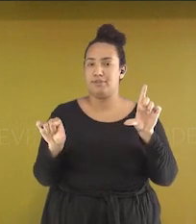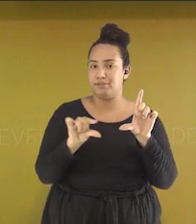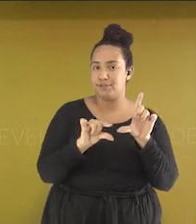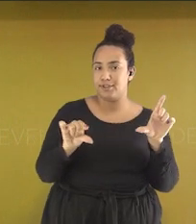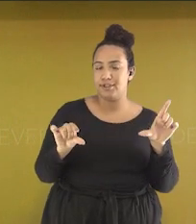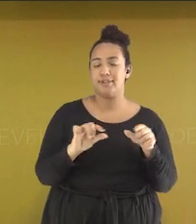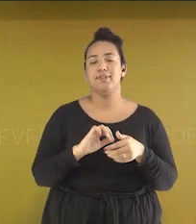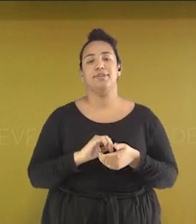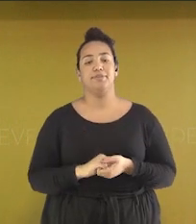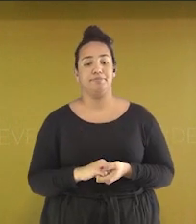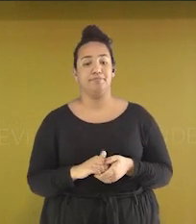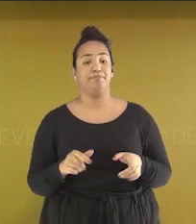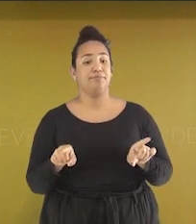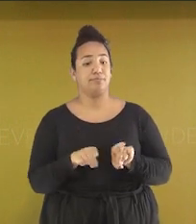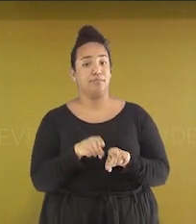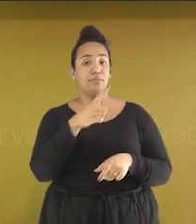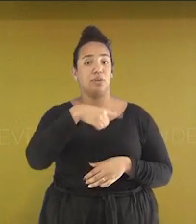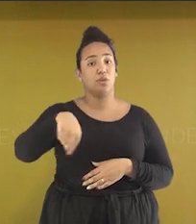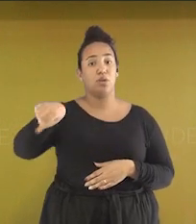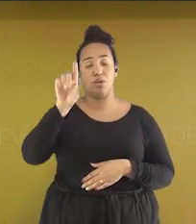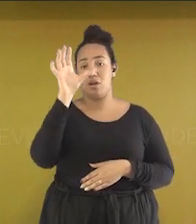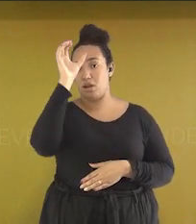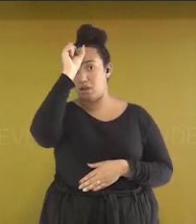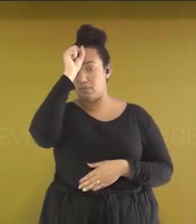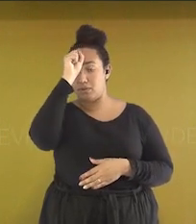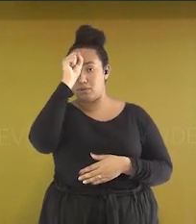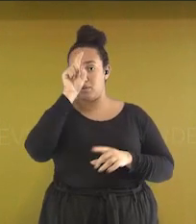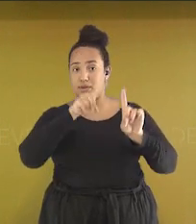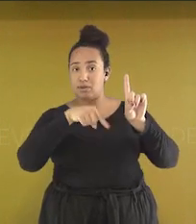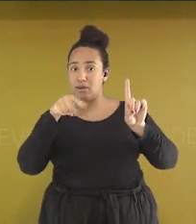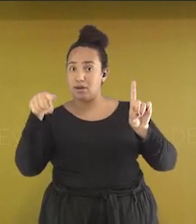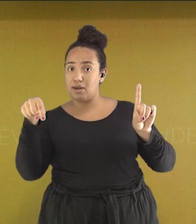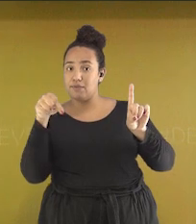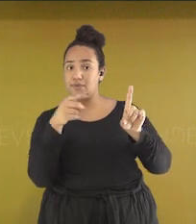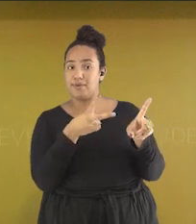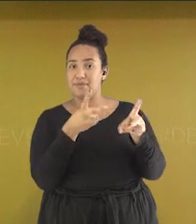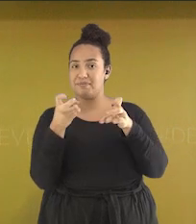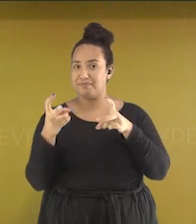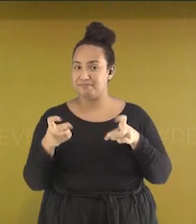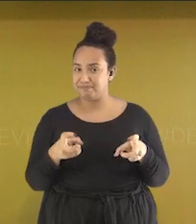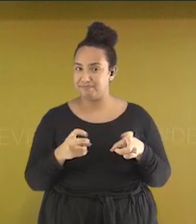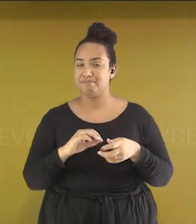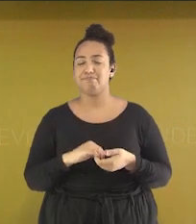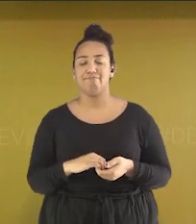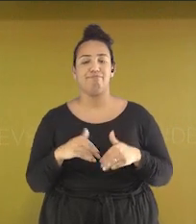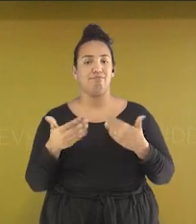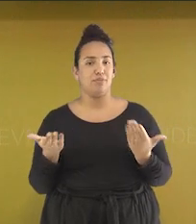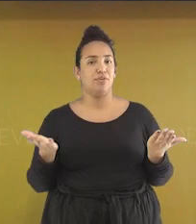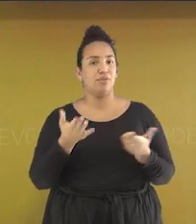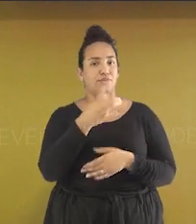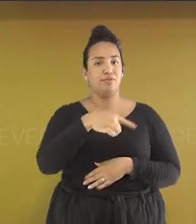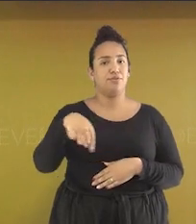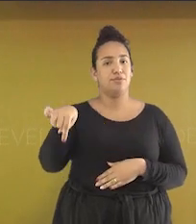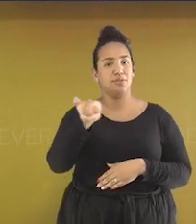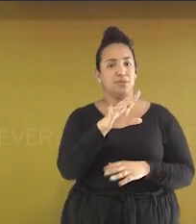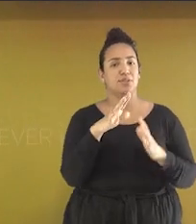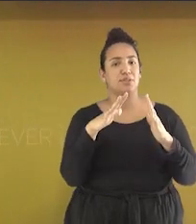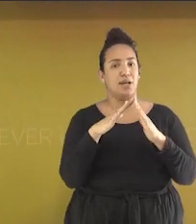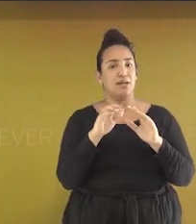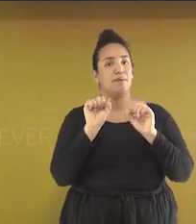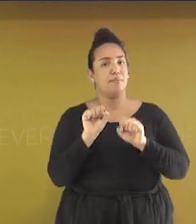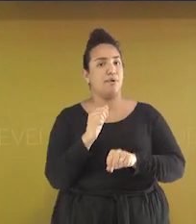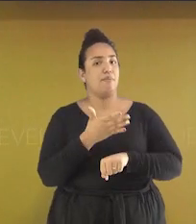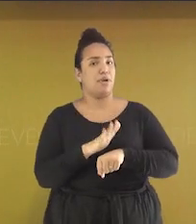e legendas. E aprendemos a ler e interpretar os gráficos. Agora, que tal você treinar